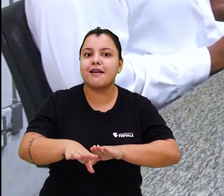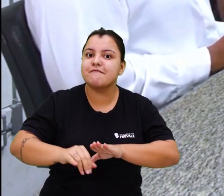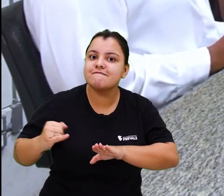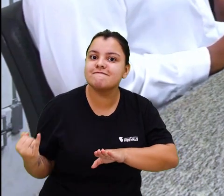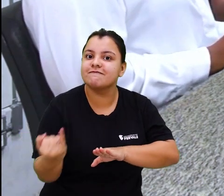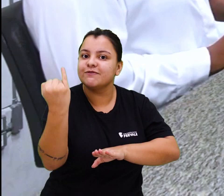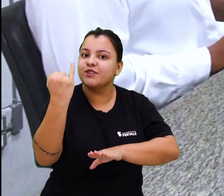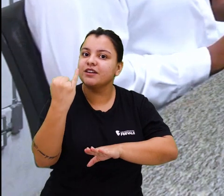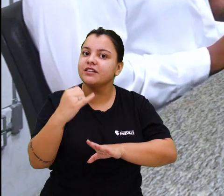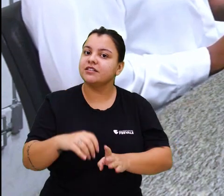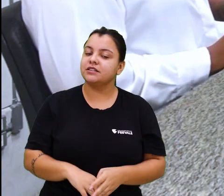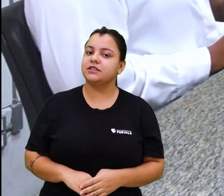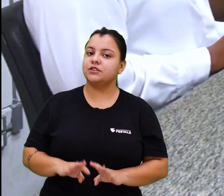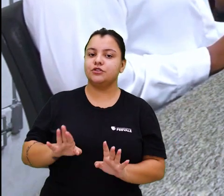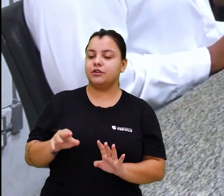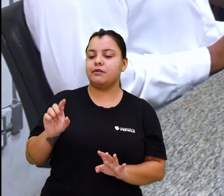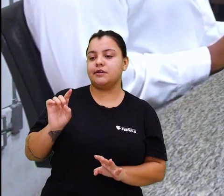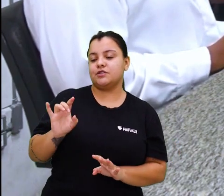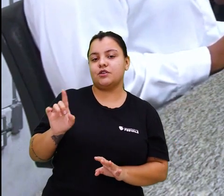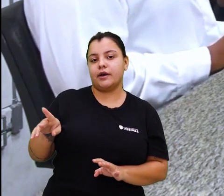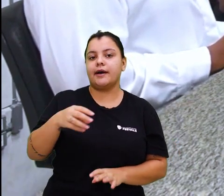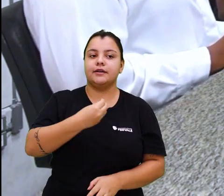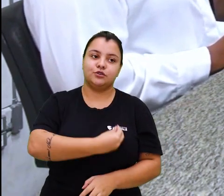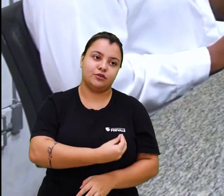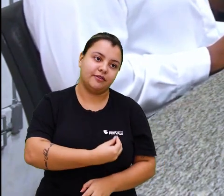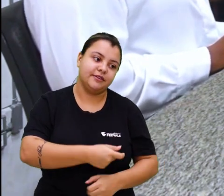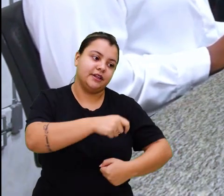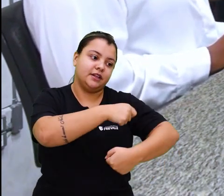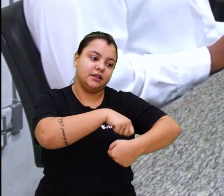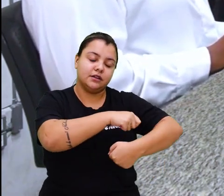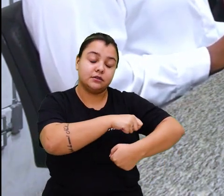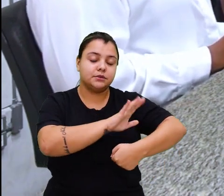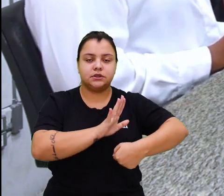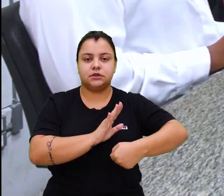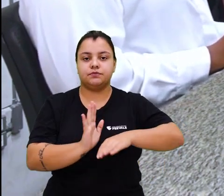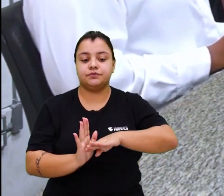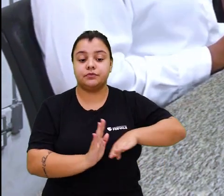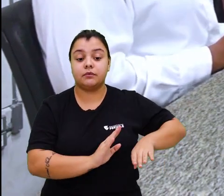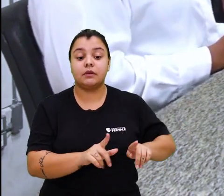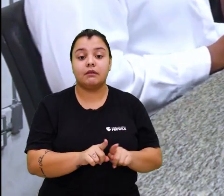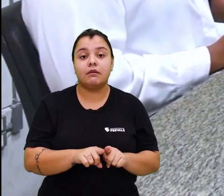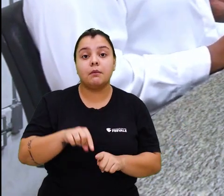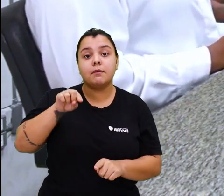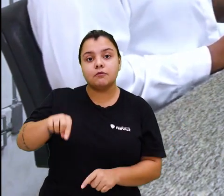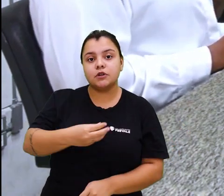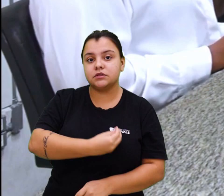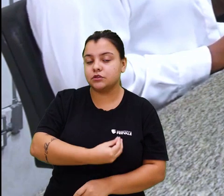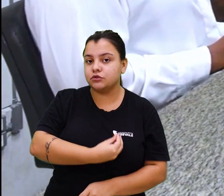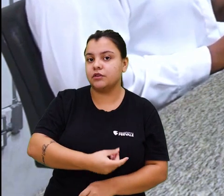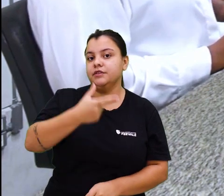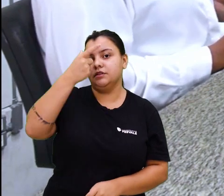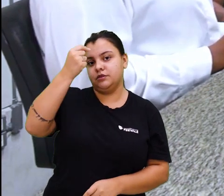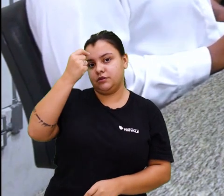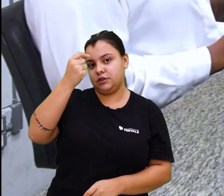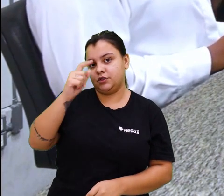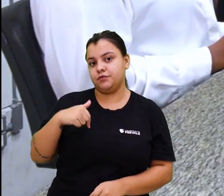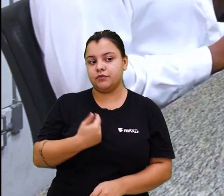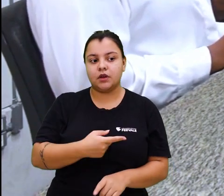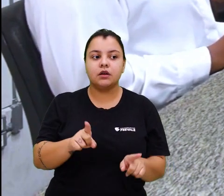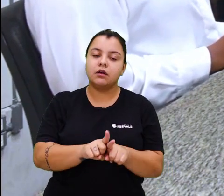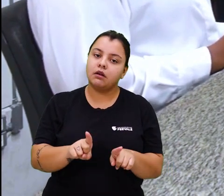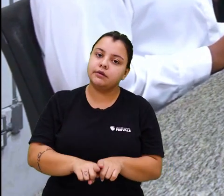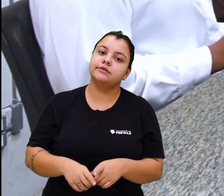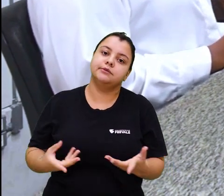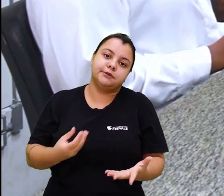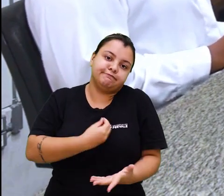tu tá aqui com a gente não não só paraa tua trajetória na gastronomia mas também por essa trajetória dentro da Universidade que nós aqui também estamos